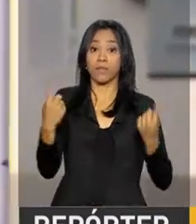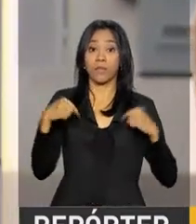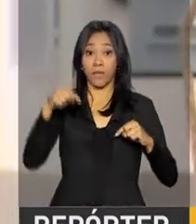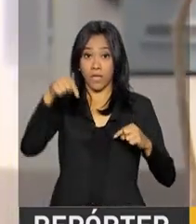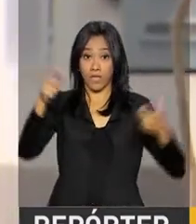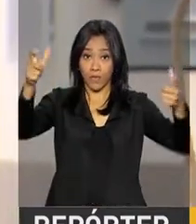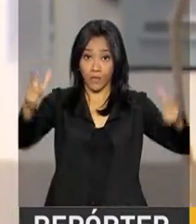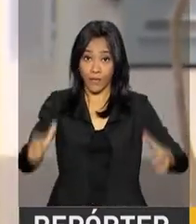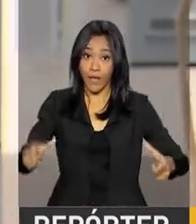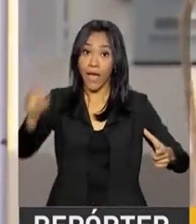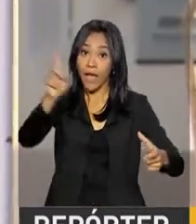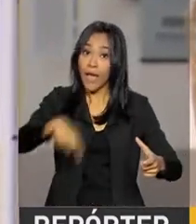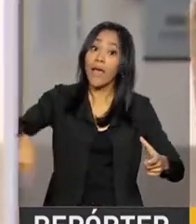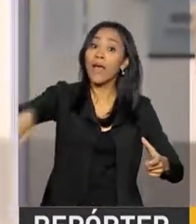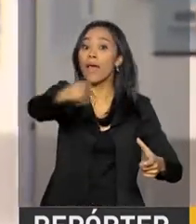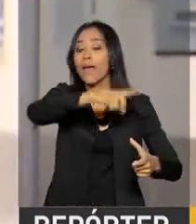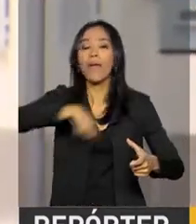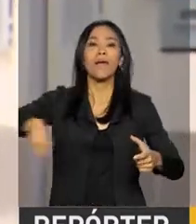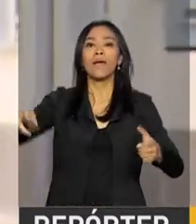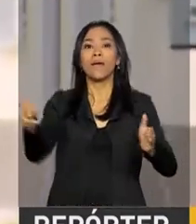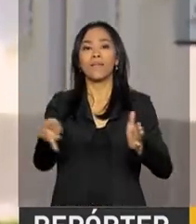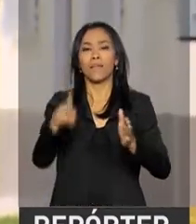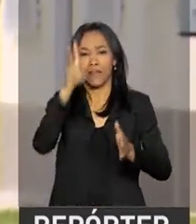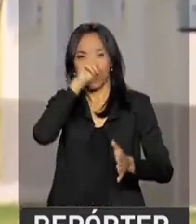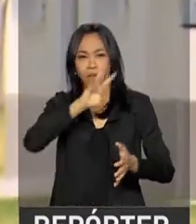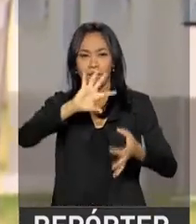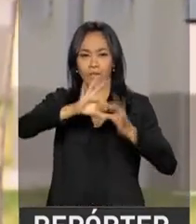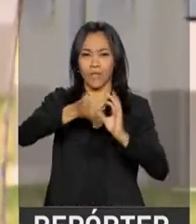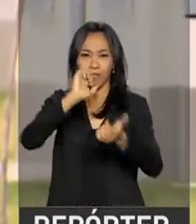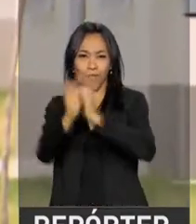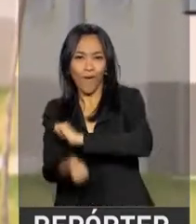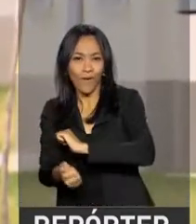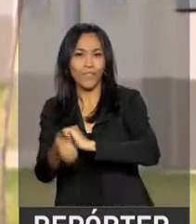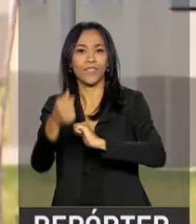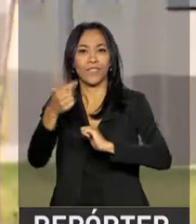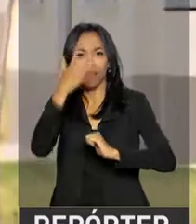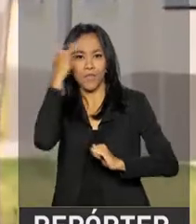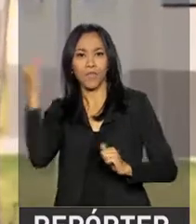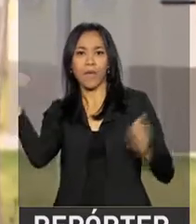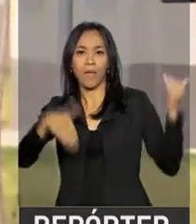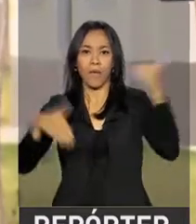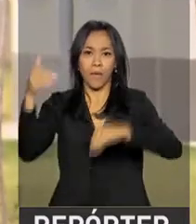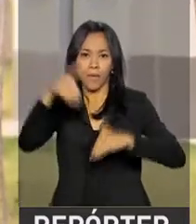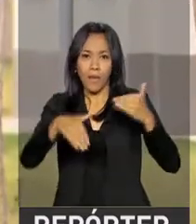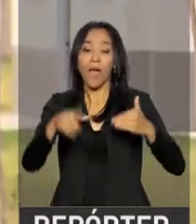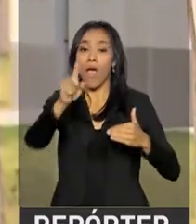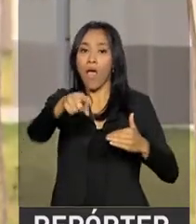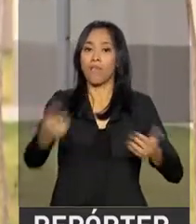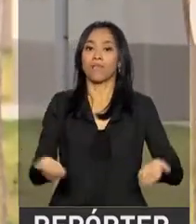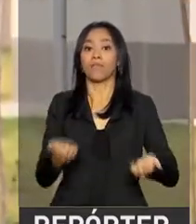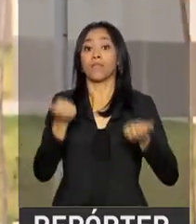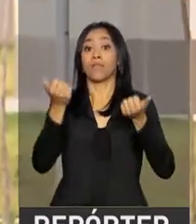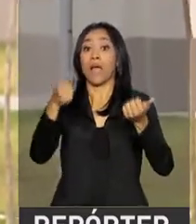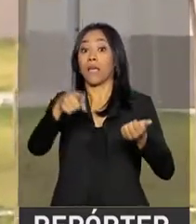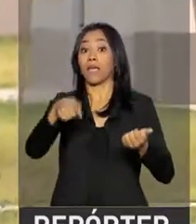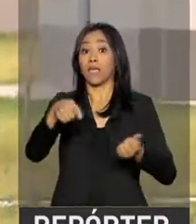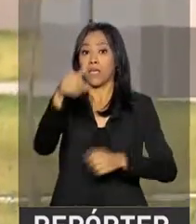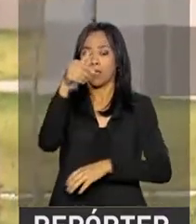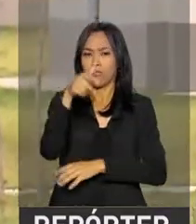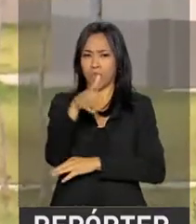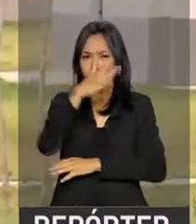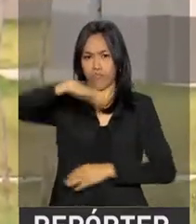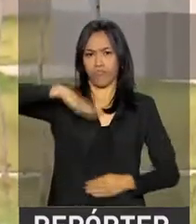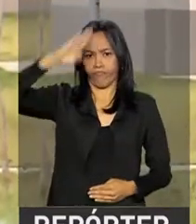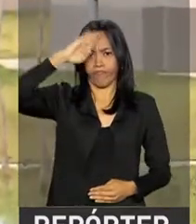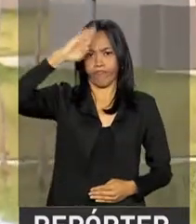dos Jogos Olímpicos e Paralímpicos do Rio de Janeiro. Aqui, os agentes da Força Nacional ficaram hospedados durante